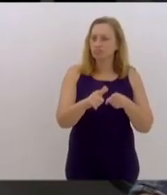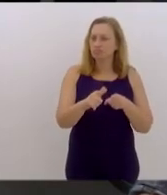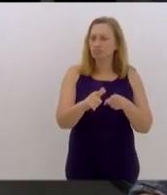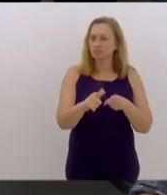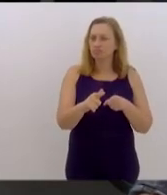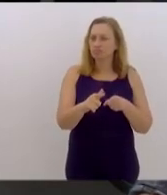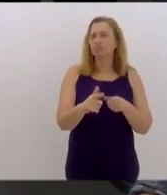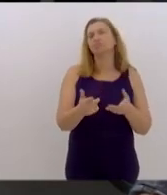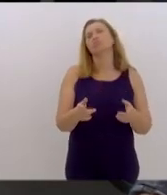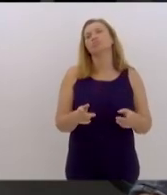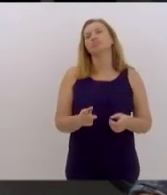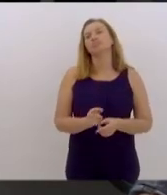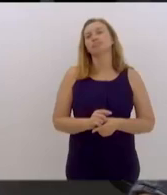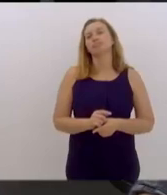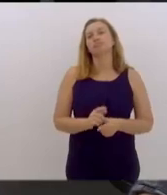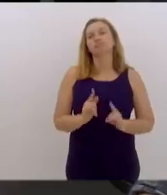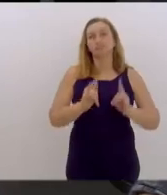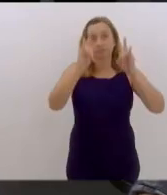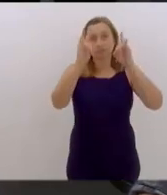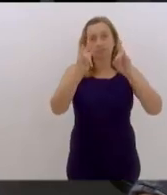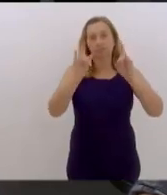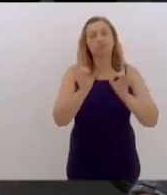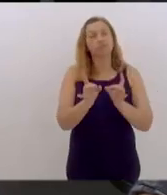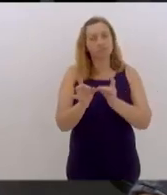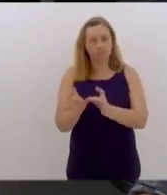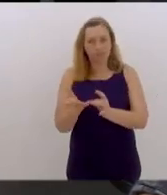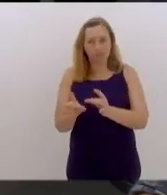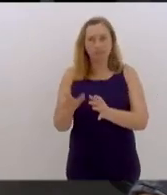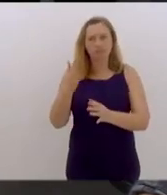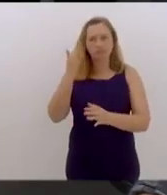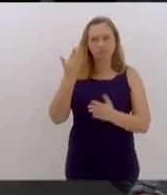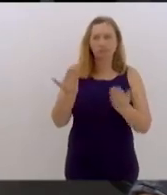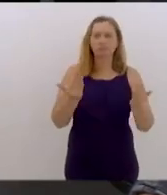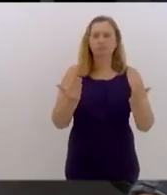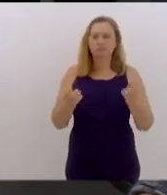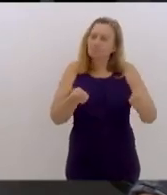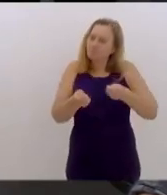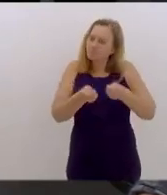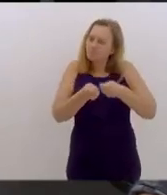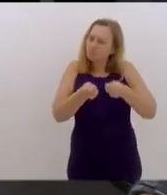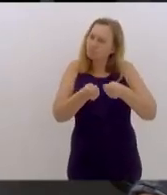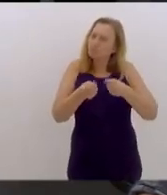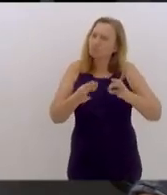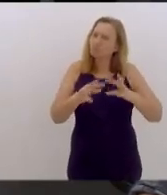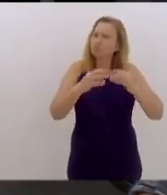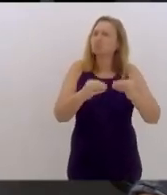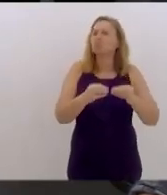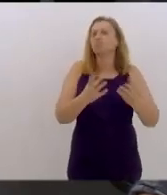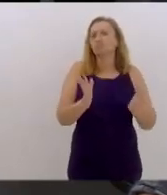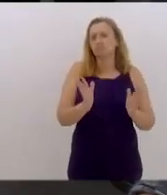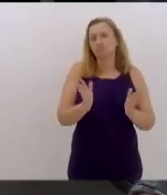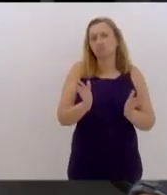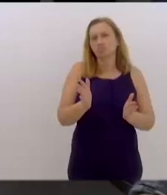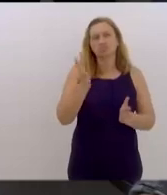dos imóveis que foram verde para a gente tem um pouquinho de controle disso que Jackson par não sei se seríamos